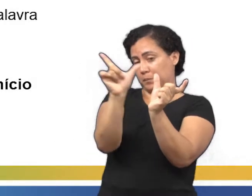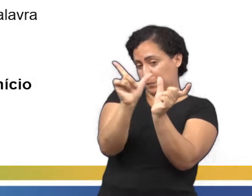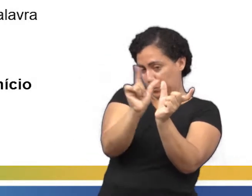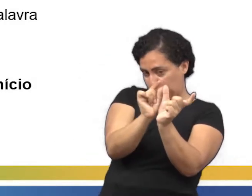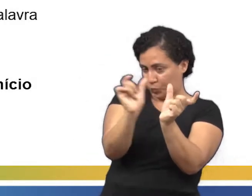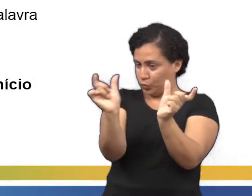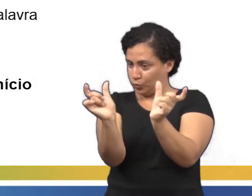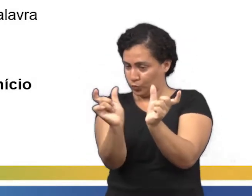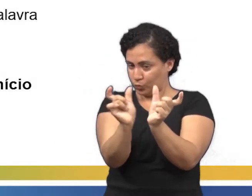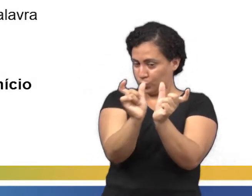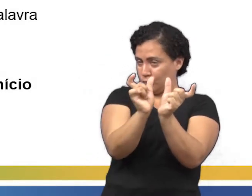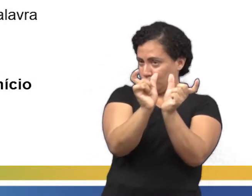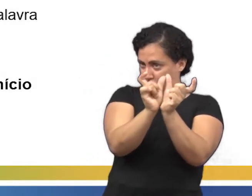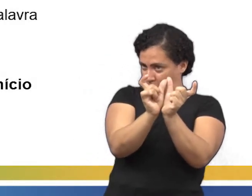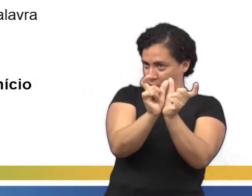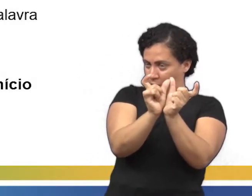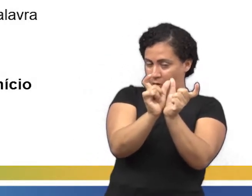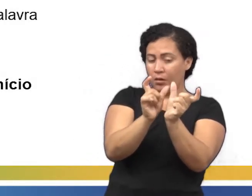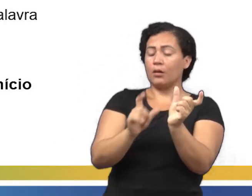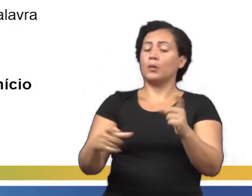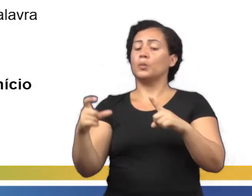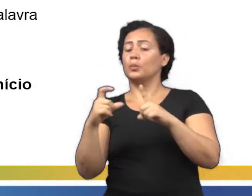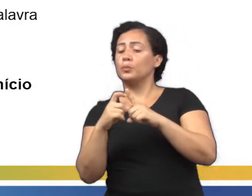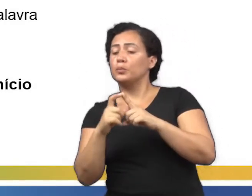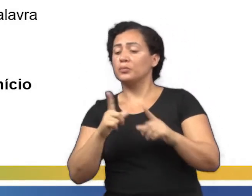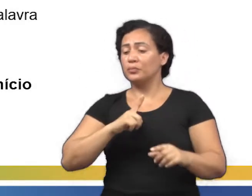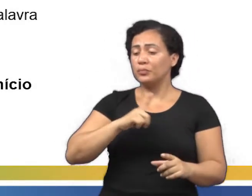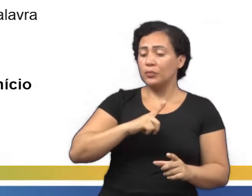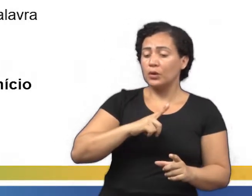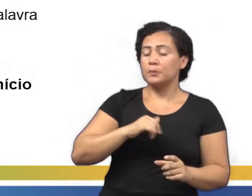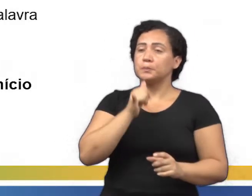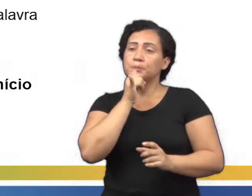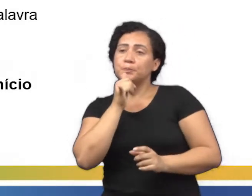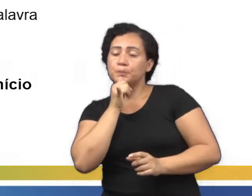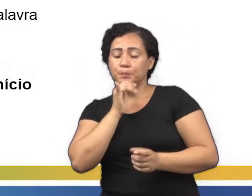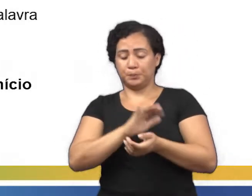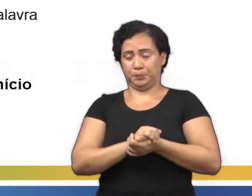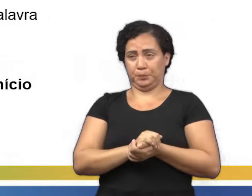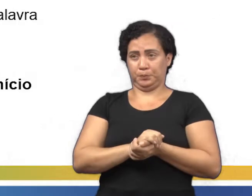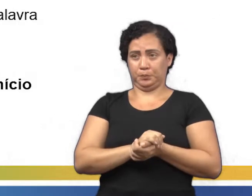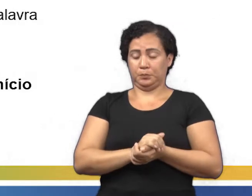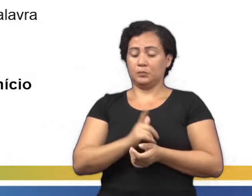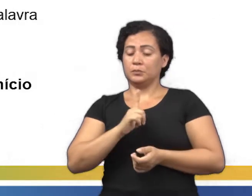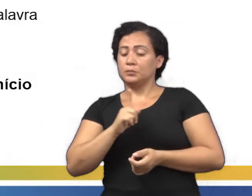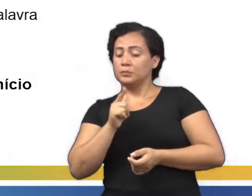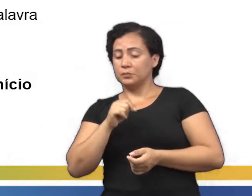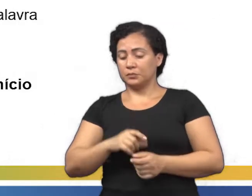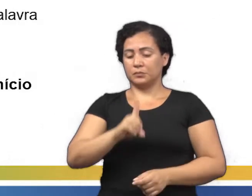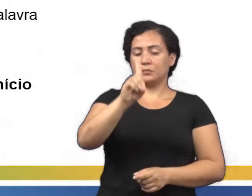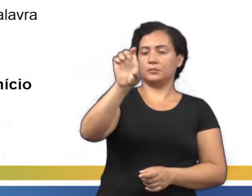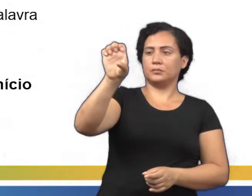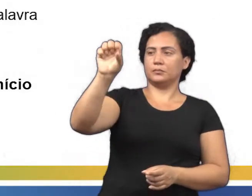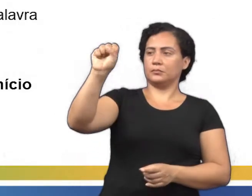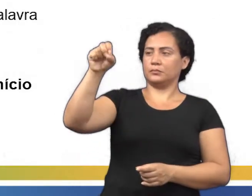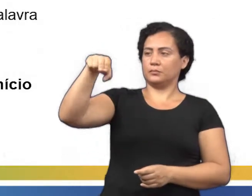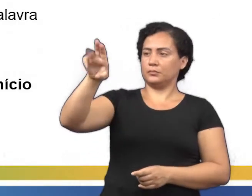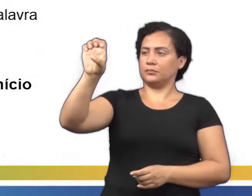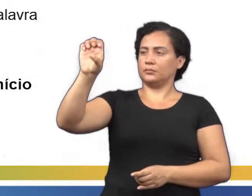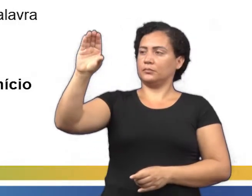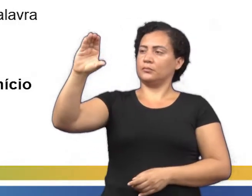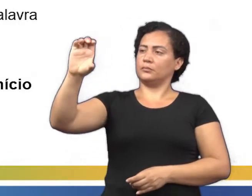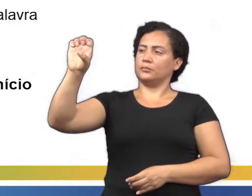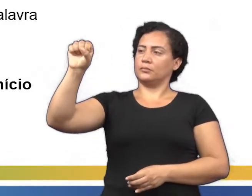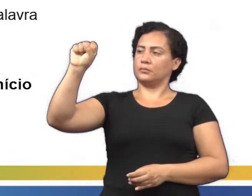um prefixo a uma palavra já existente. Vamos ver o exemplo. Tem uma palavra desnecessário. Então,